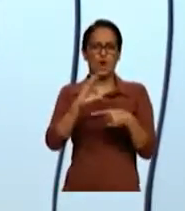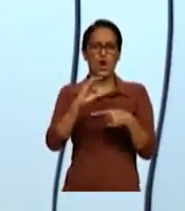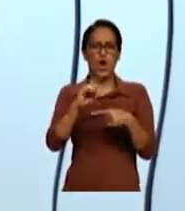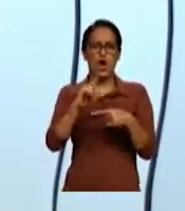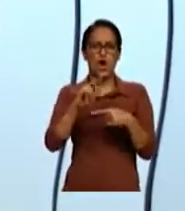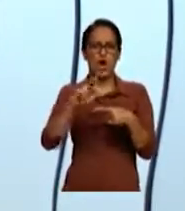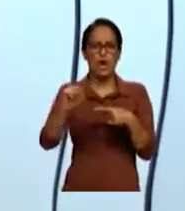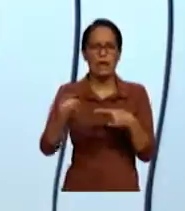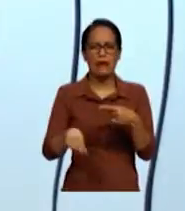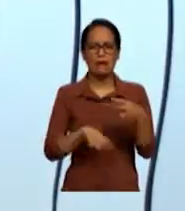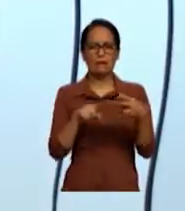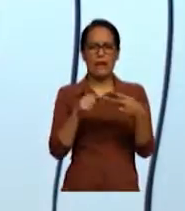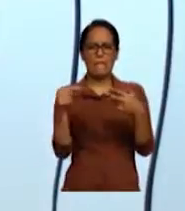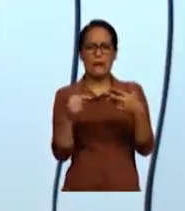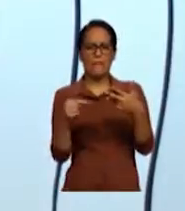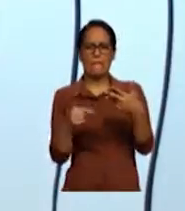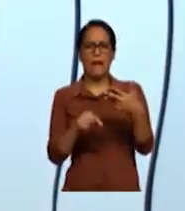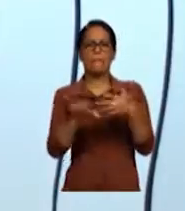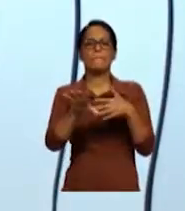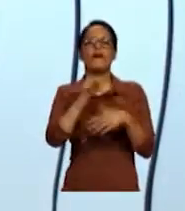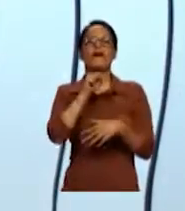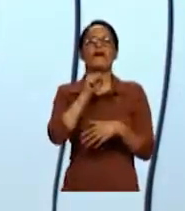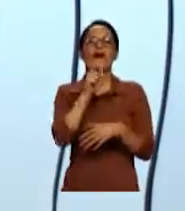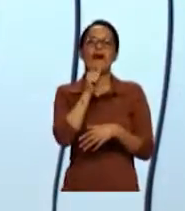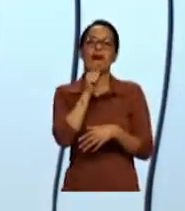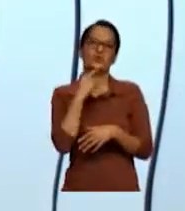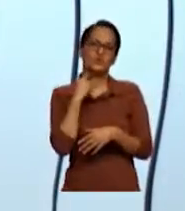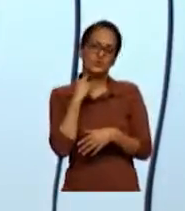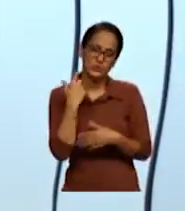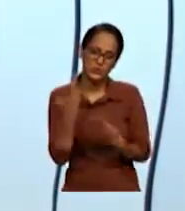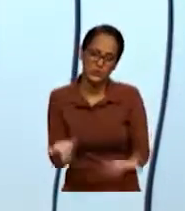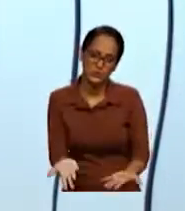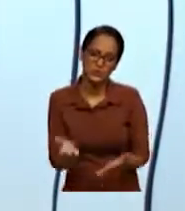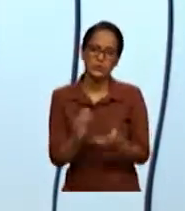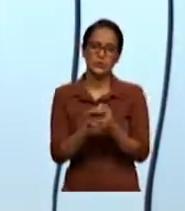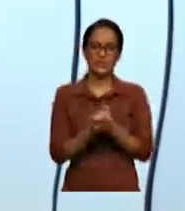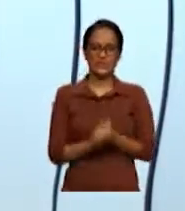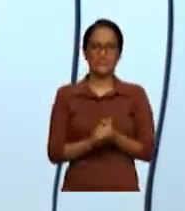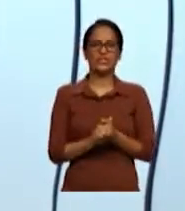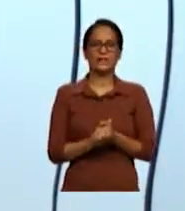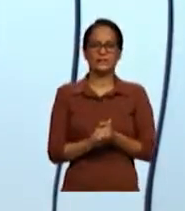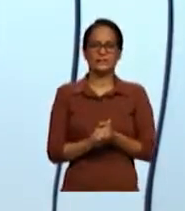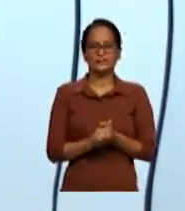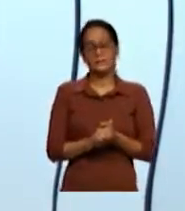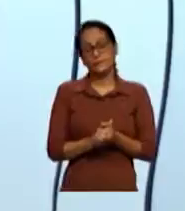como esquistossomose, dependendo. Se eu tenho, então, não tenho